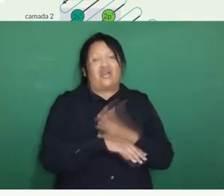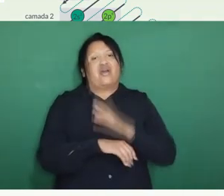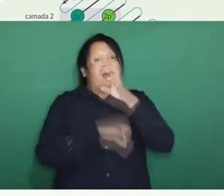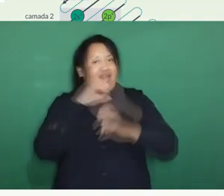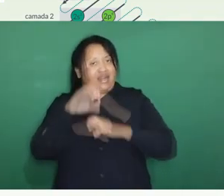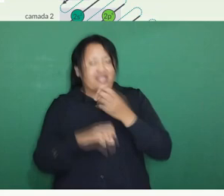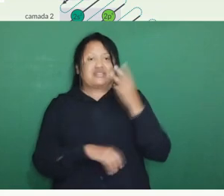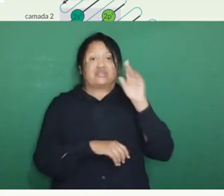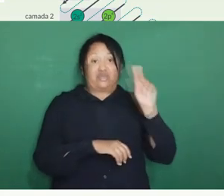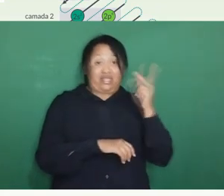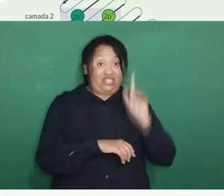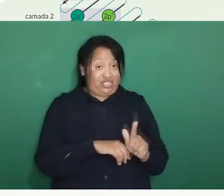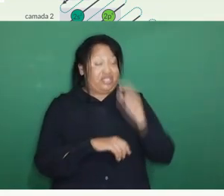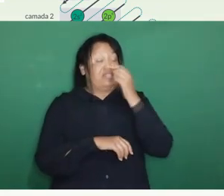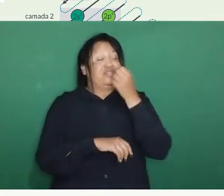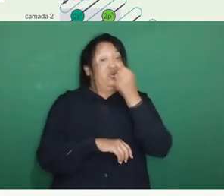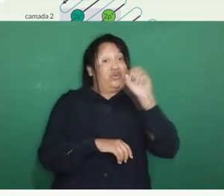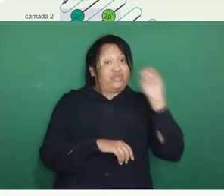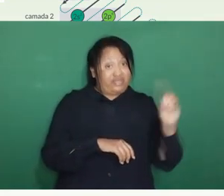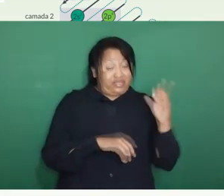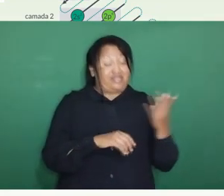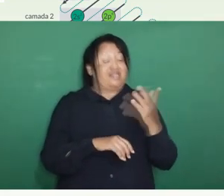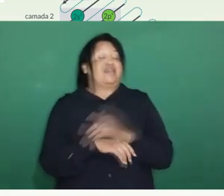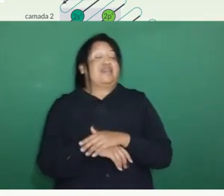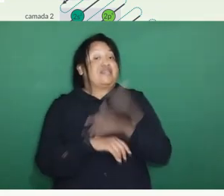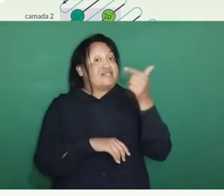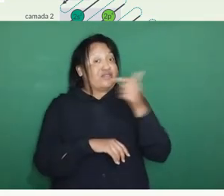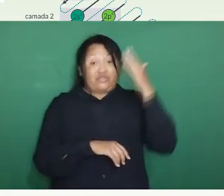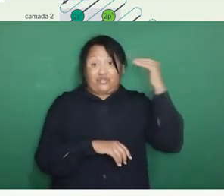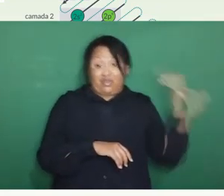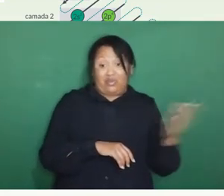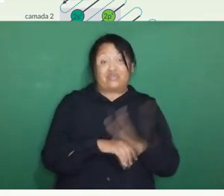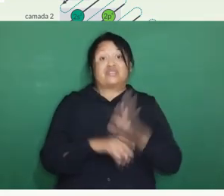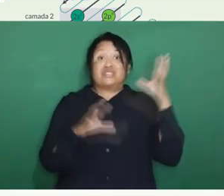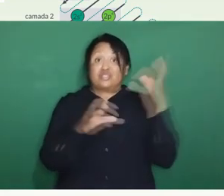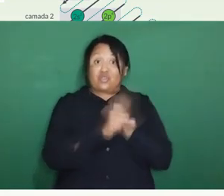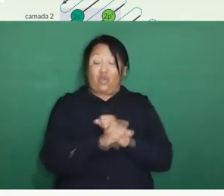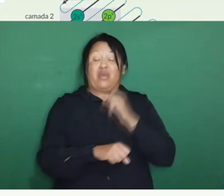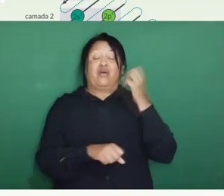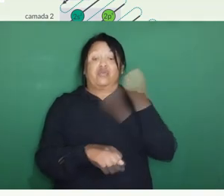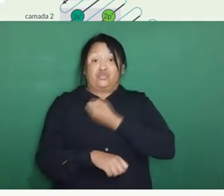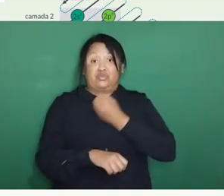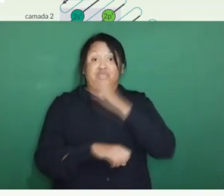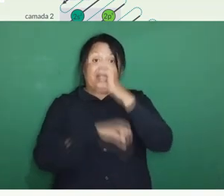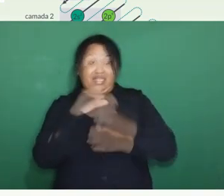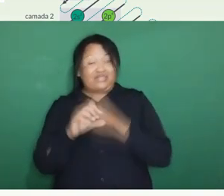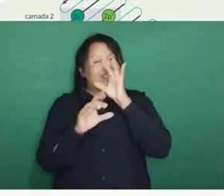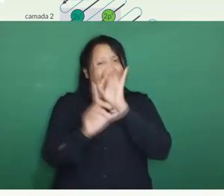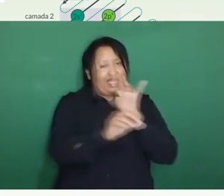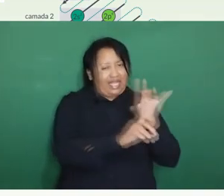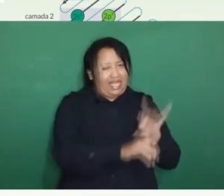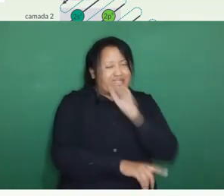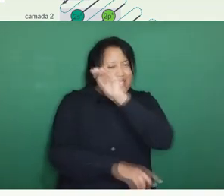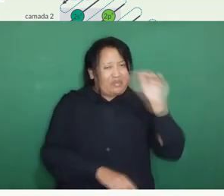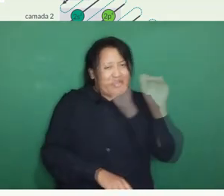distribuo dos 80 elétrons do mercúrio segundo o diagrama de Linus Pauling e somo o número de elétrons de cada camada